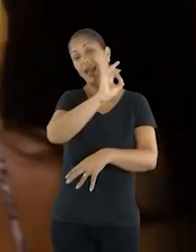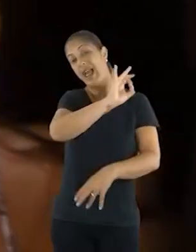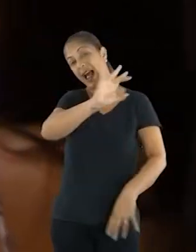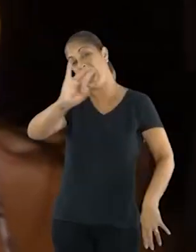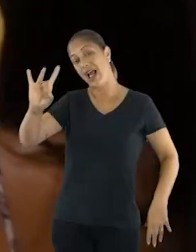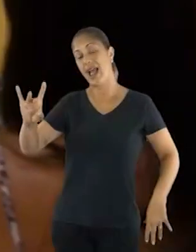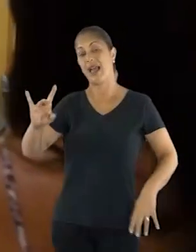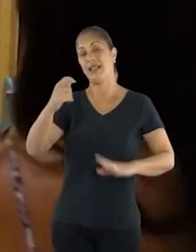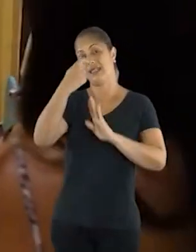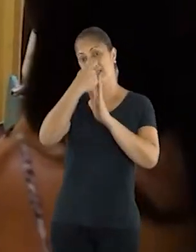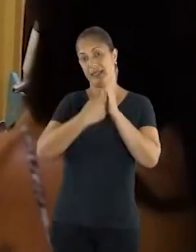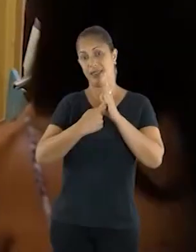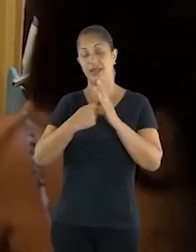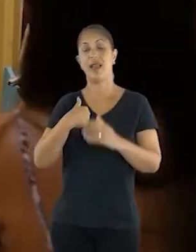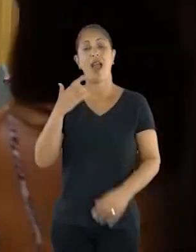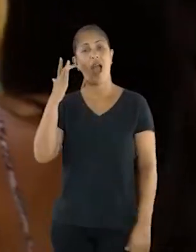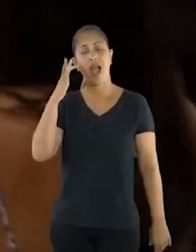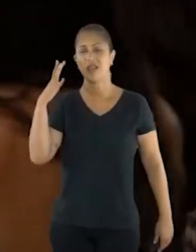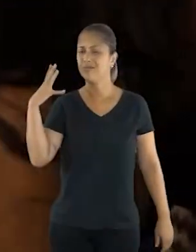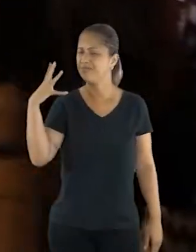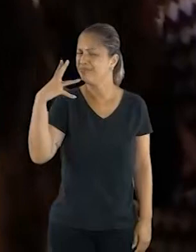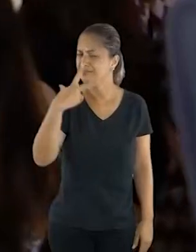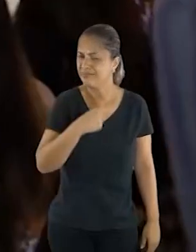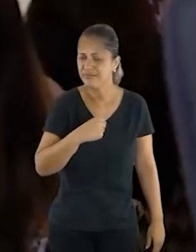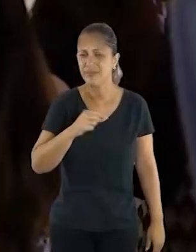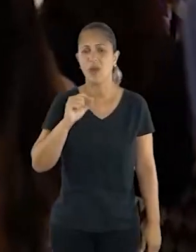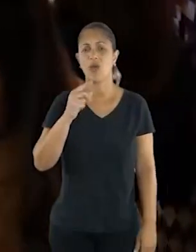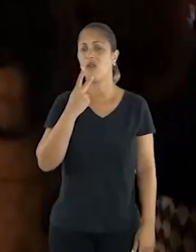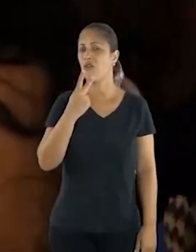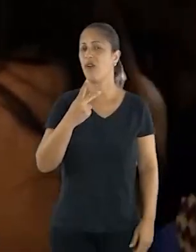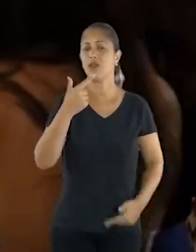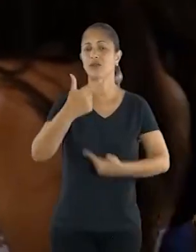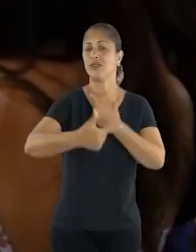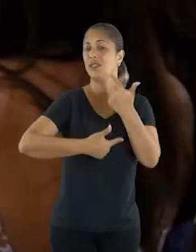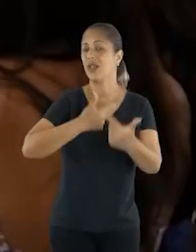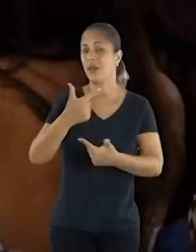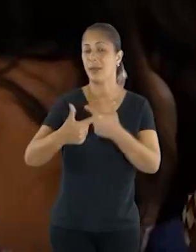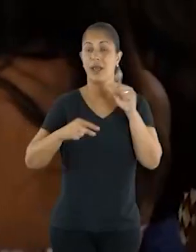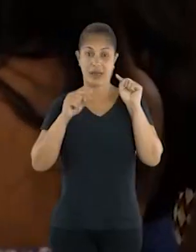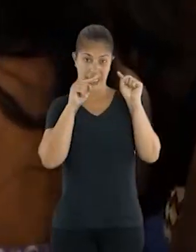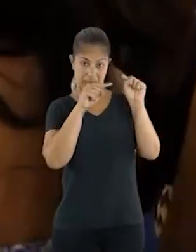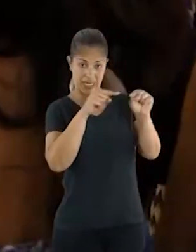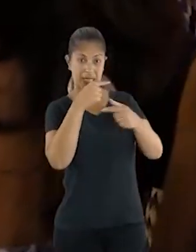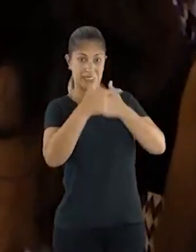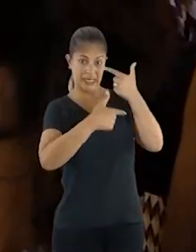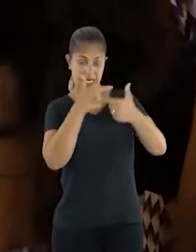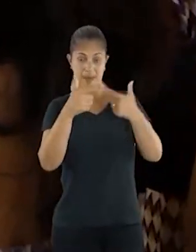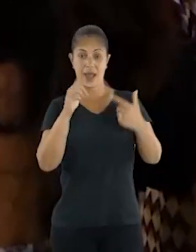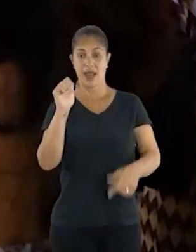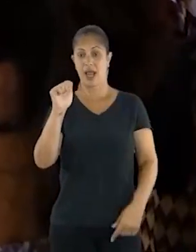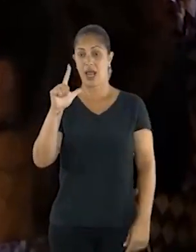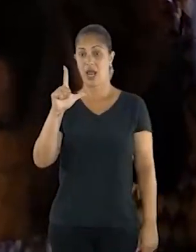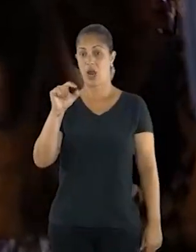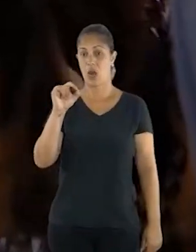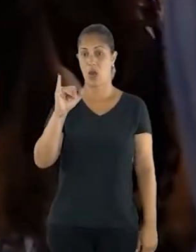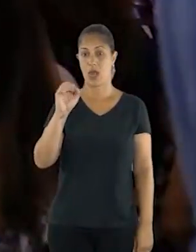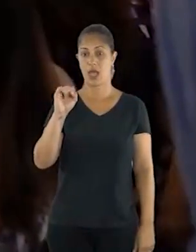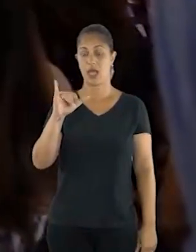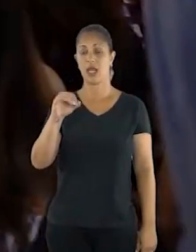deles. E aqui eu acho incrível que ele fala que esse trabalho do Aloysio Braga é